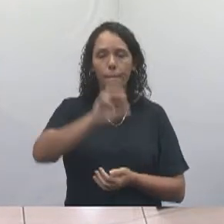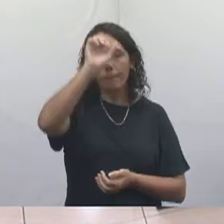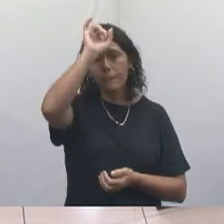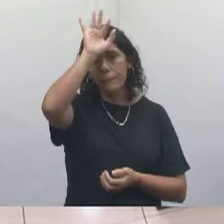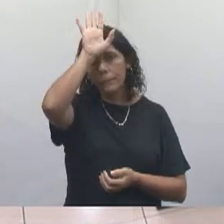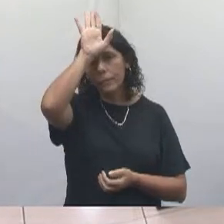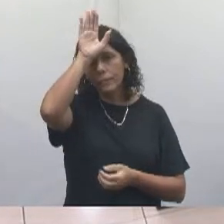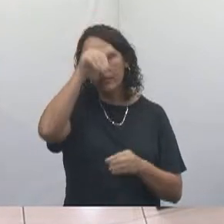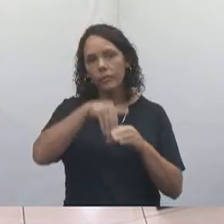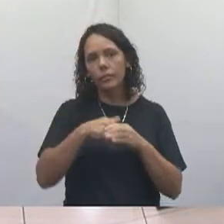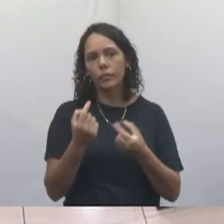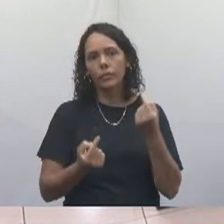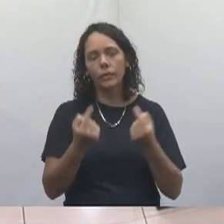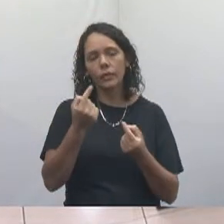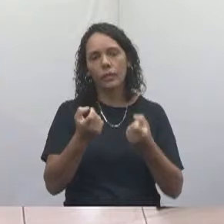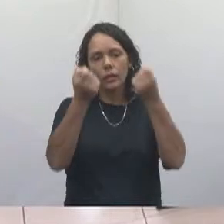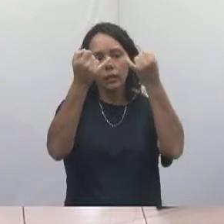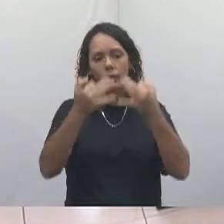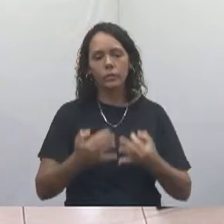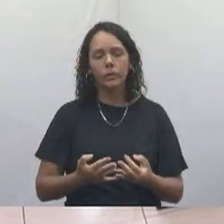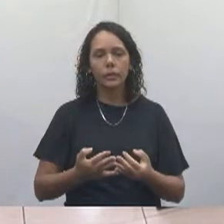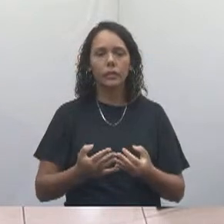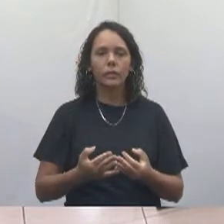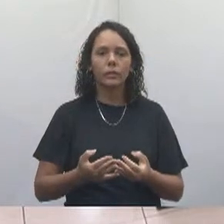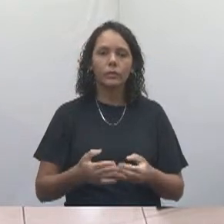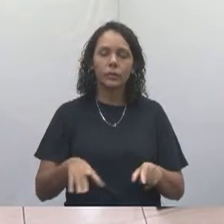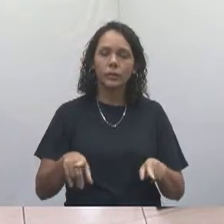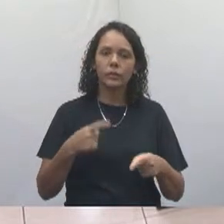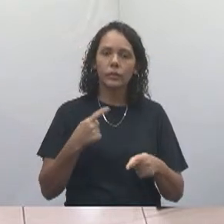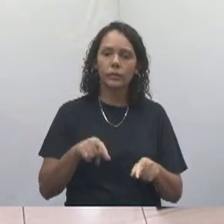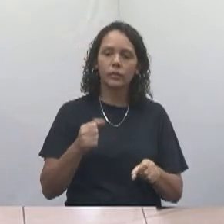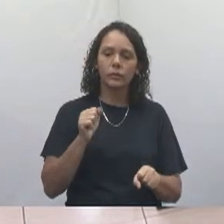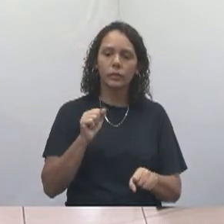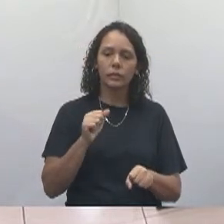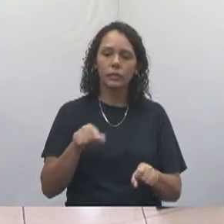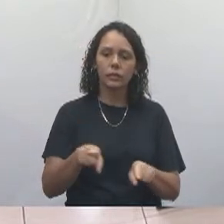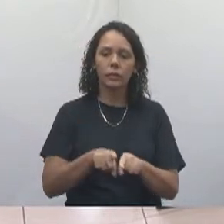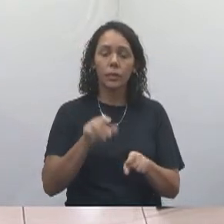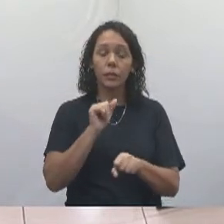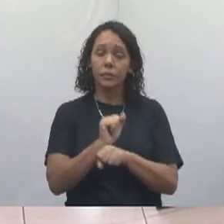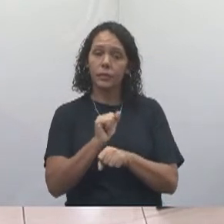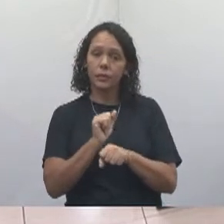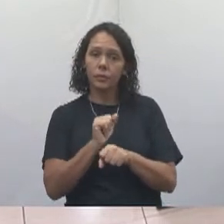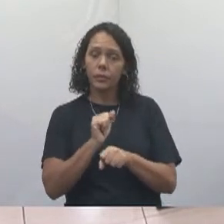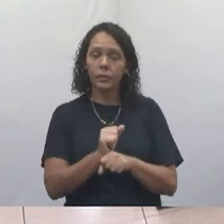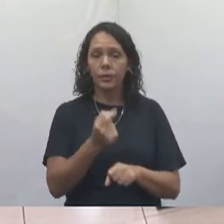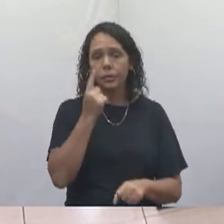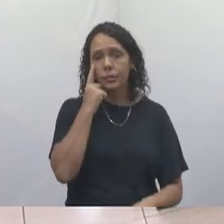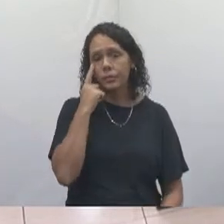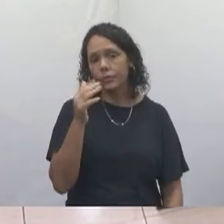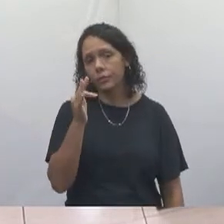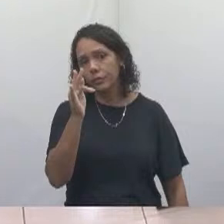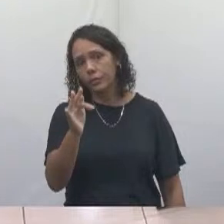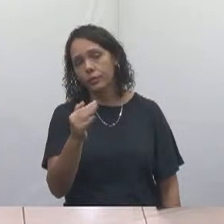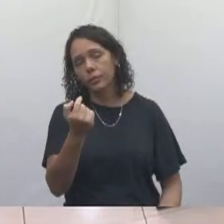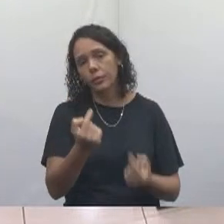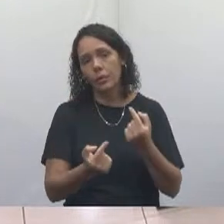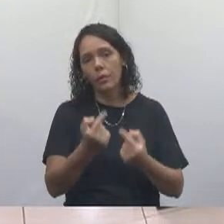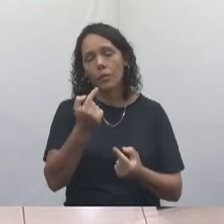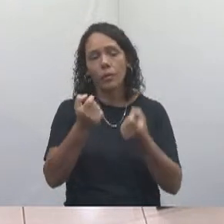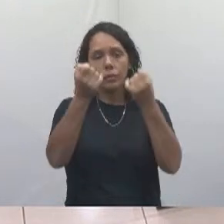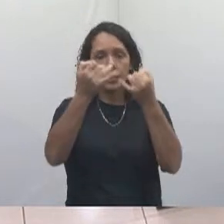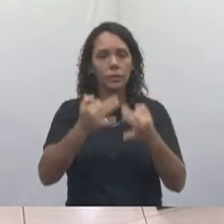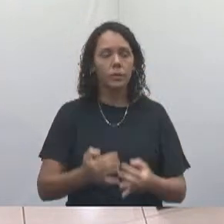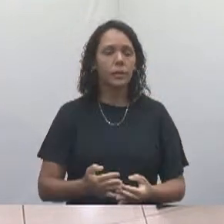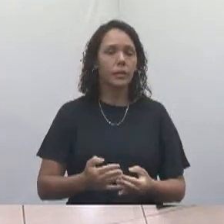Salomão. Só justificando meu voto, eu também vou esperar, viu, Hernani, para ver o que vai dar, qual vai ser o discurso em relação às contas